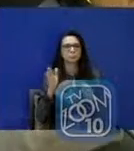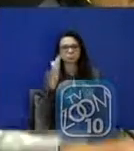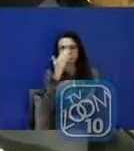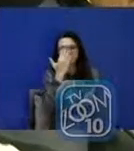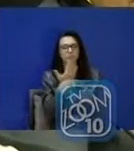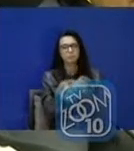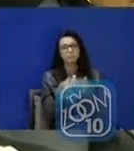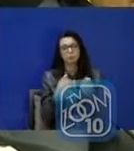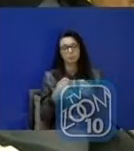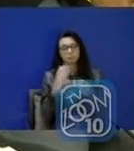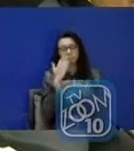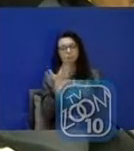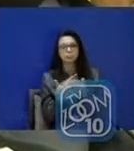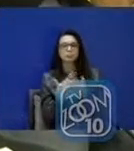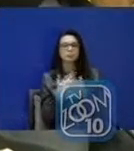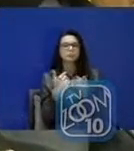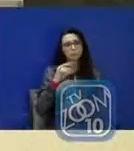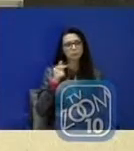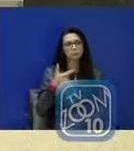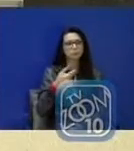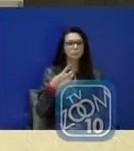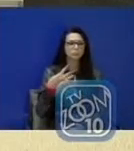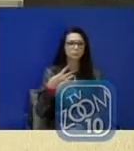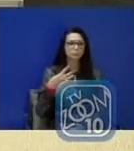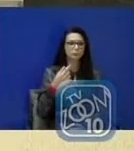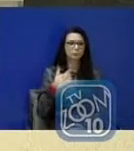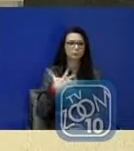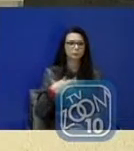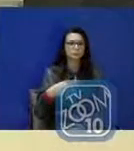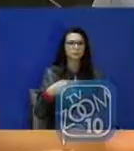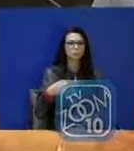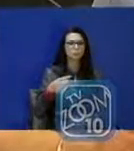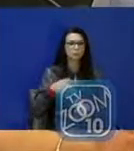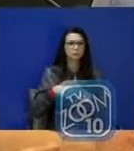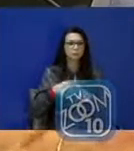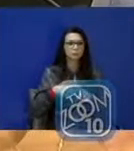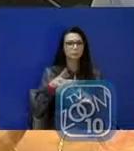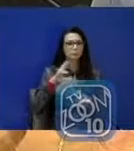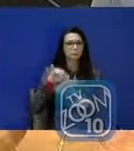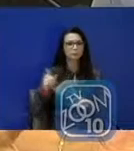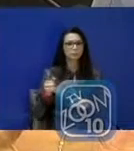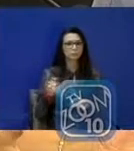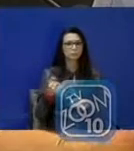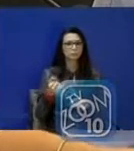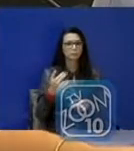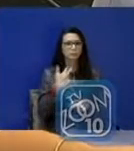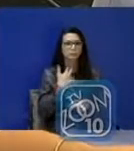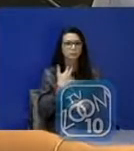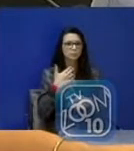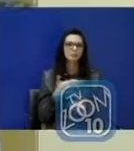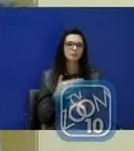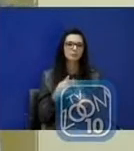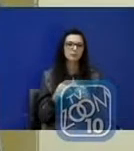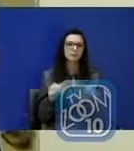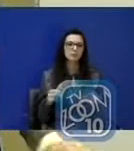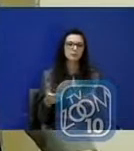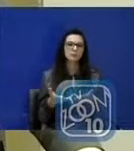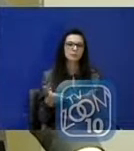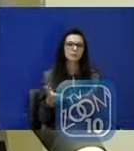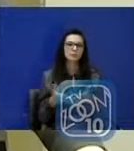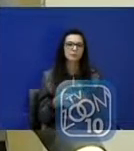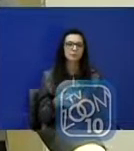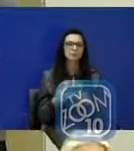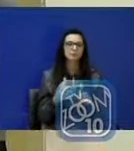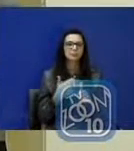foram aprovadas por unanimidade pelos vereadores. Confira como ficou a composição. Comissões